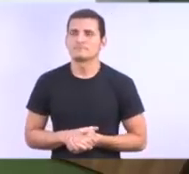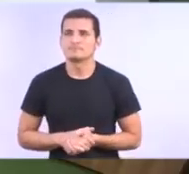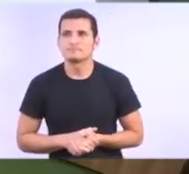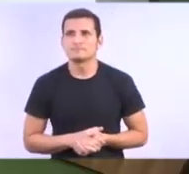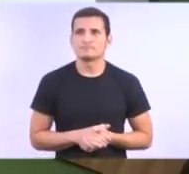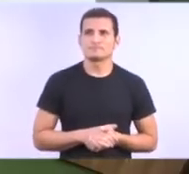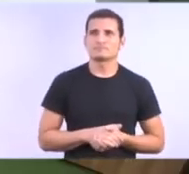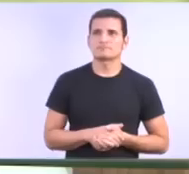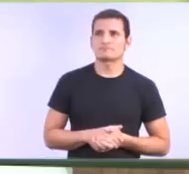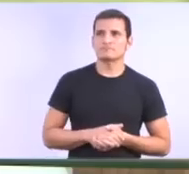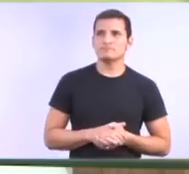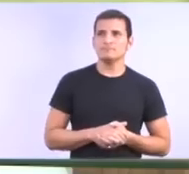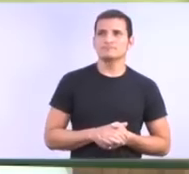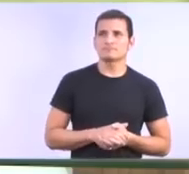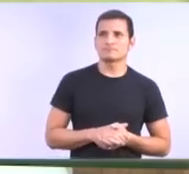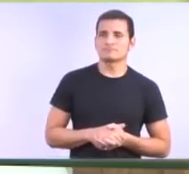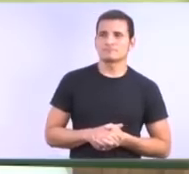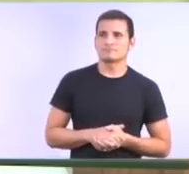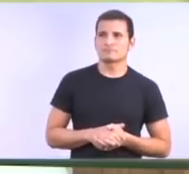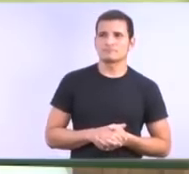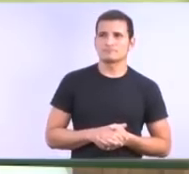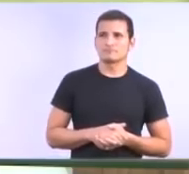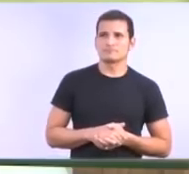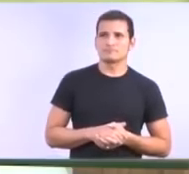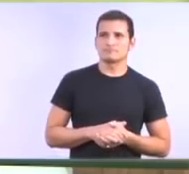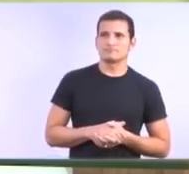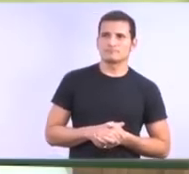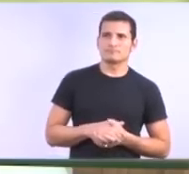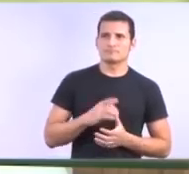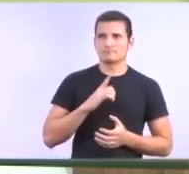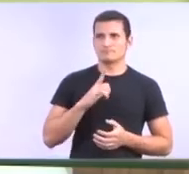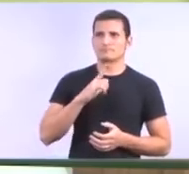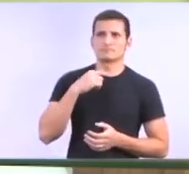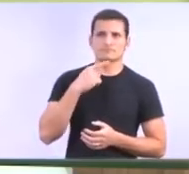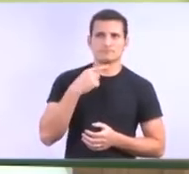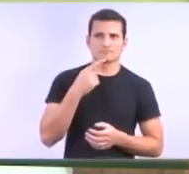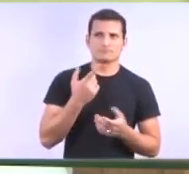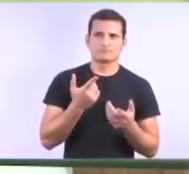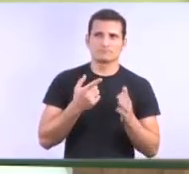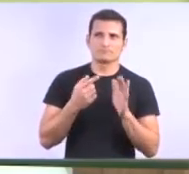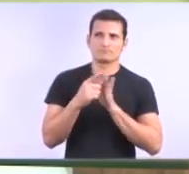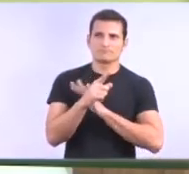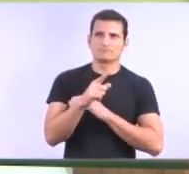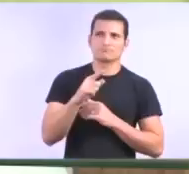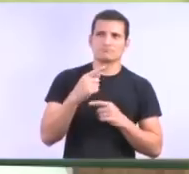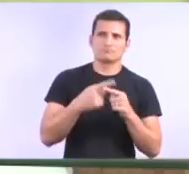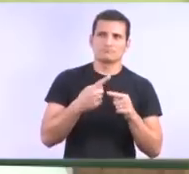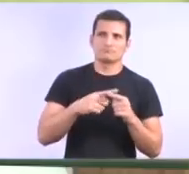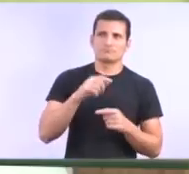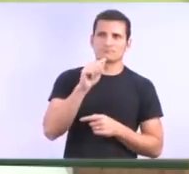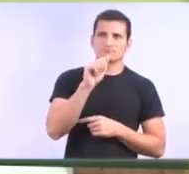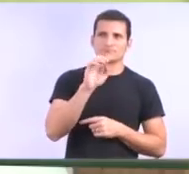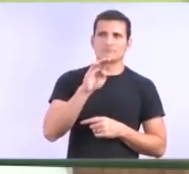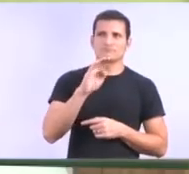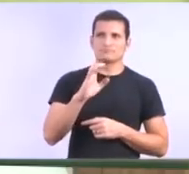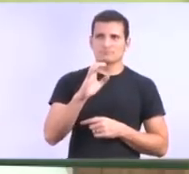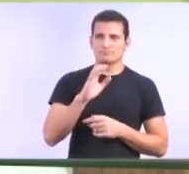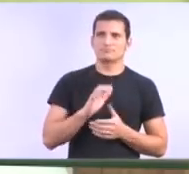coisa. Surgiram aqui alguns comentários de algumas dúvidas. Por que ABC? Na verdade, o